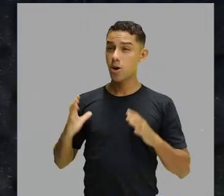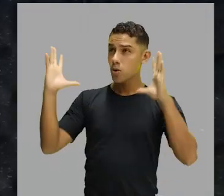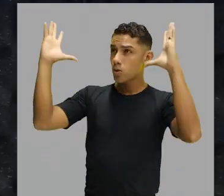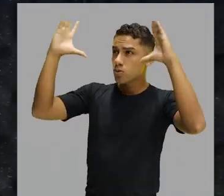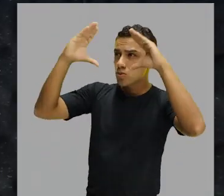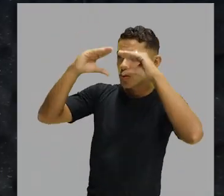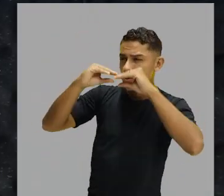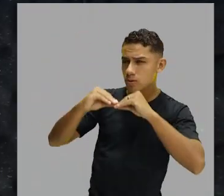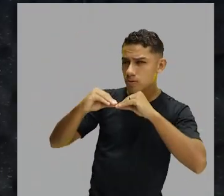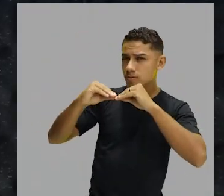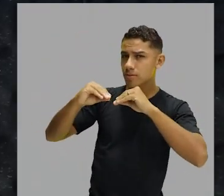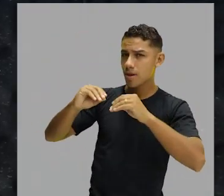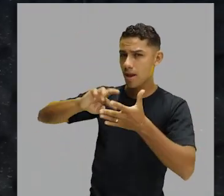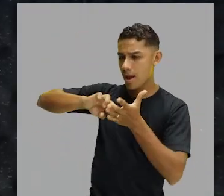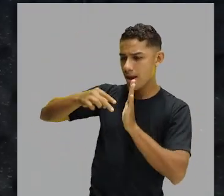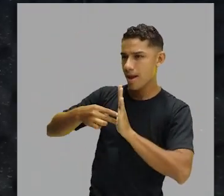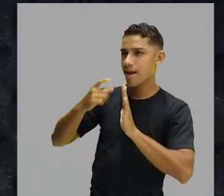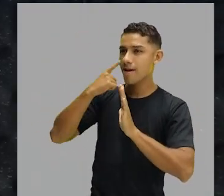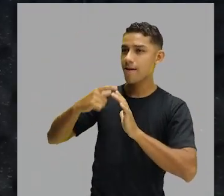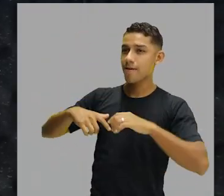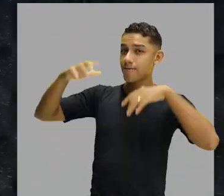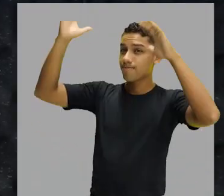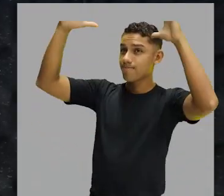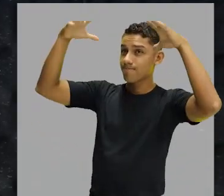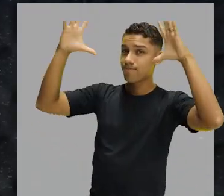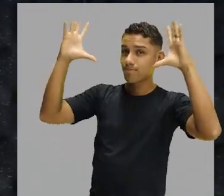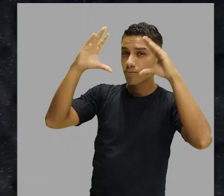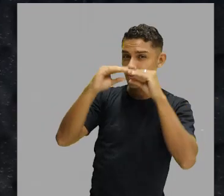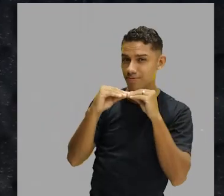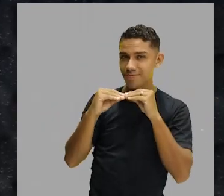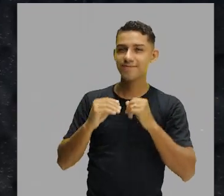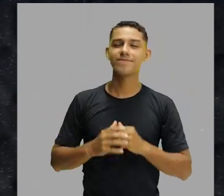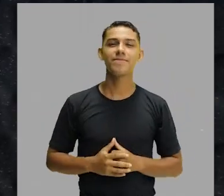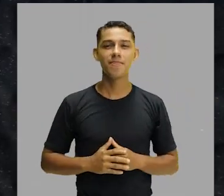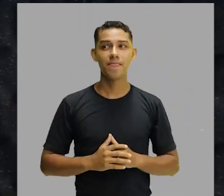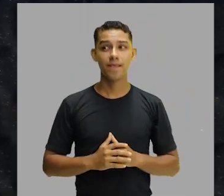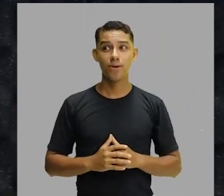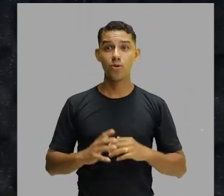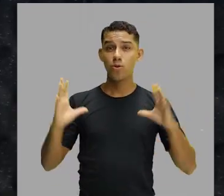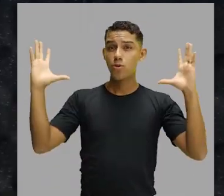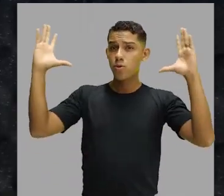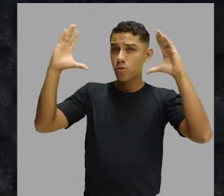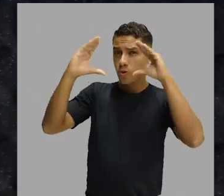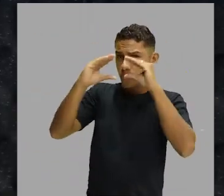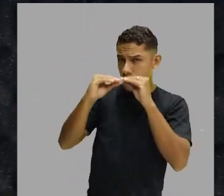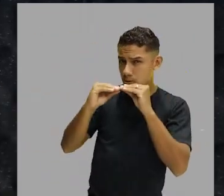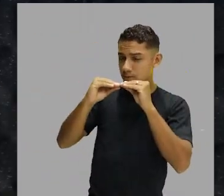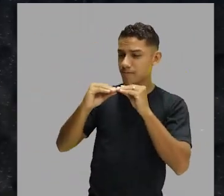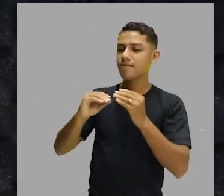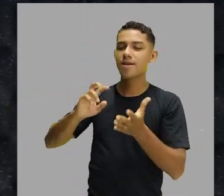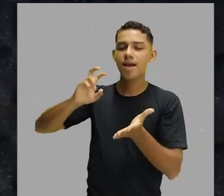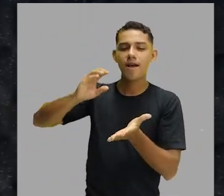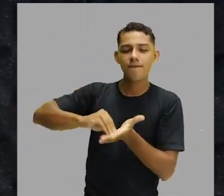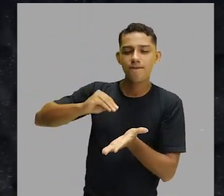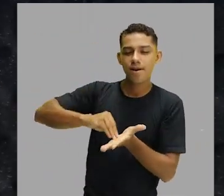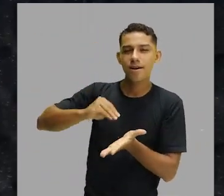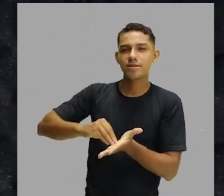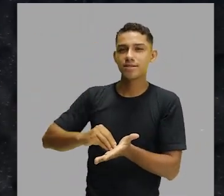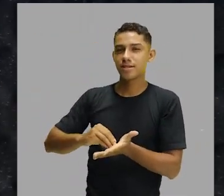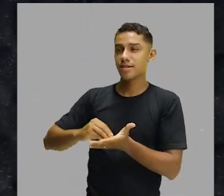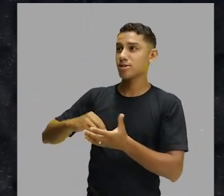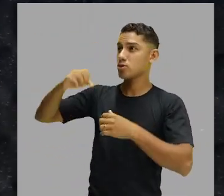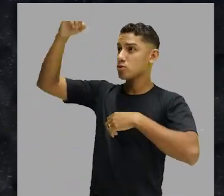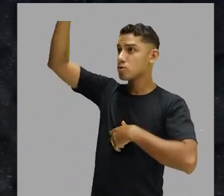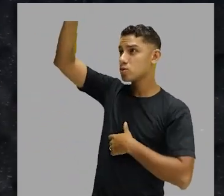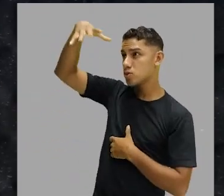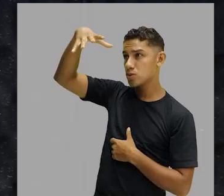escuro, significa dizer que está escuro. E se está escuro, tem ausência de luz. Sabe por que eu trouxe